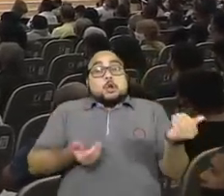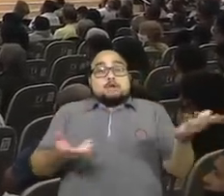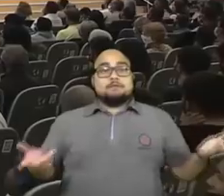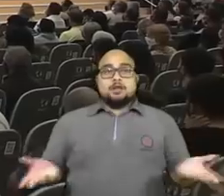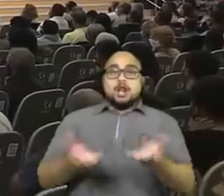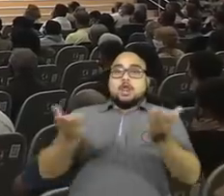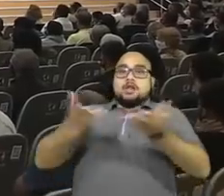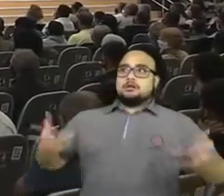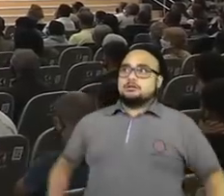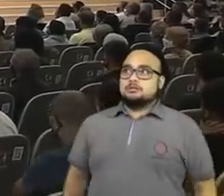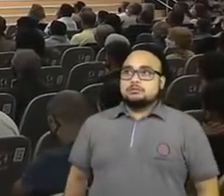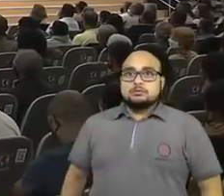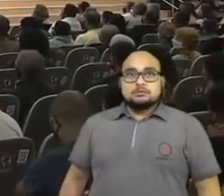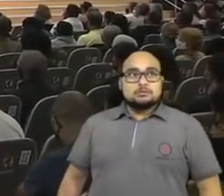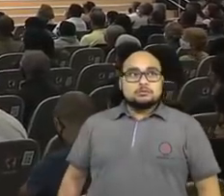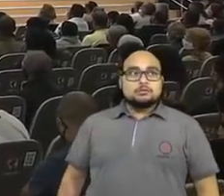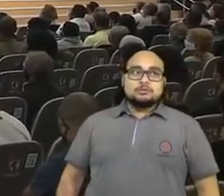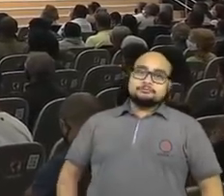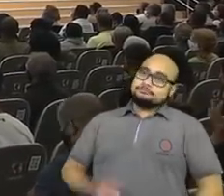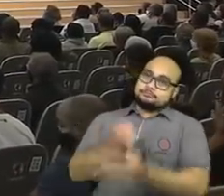E aí o desastre é iminente.